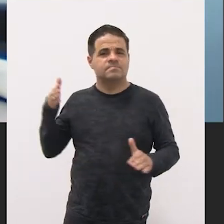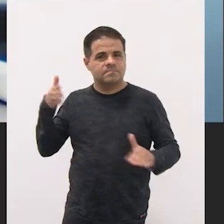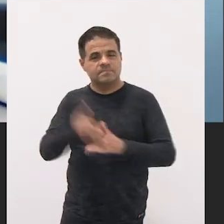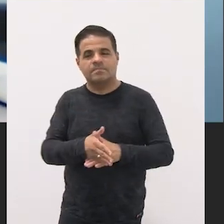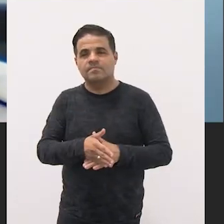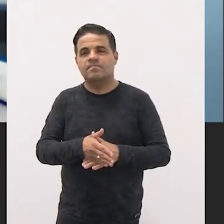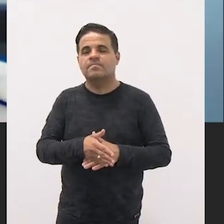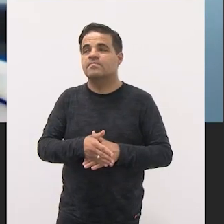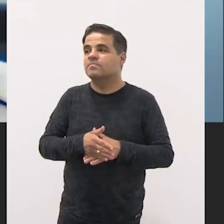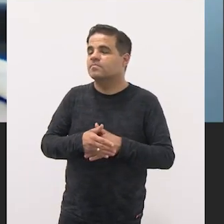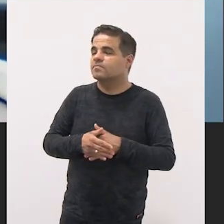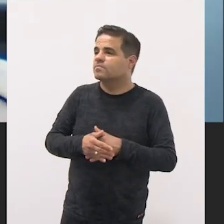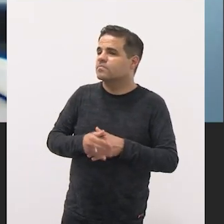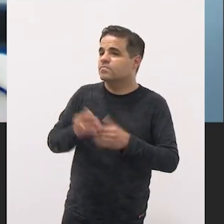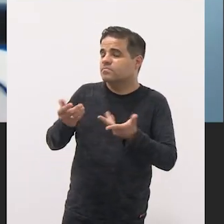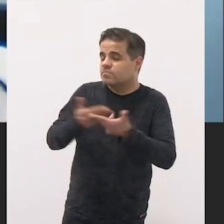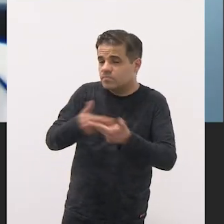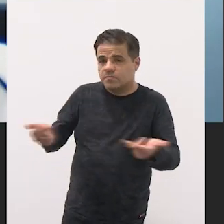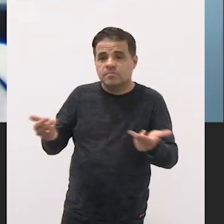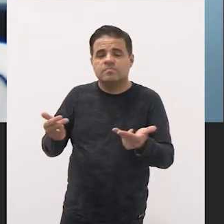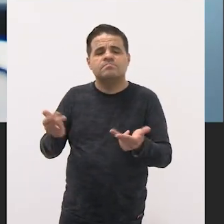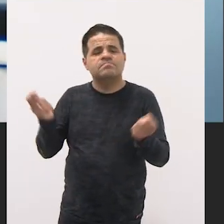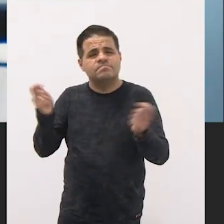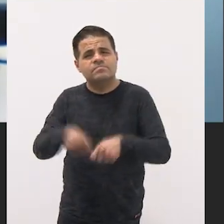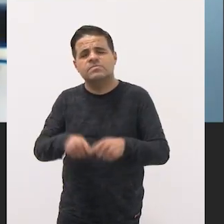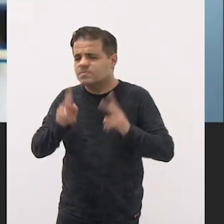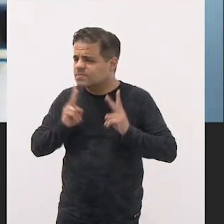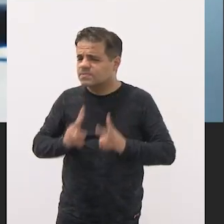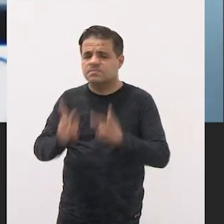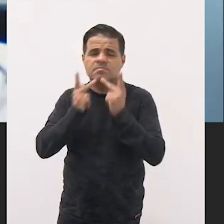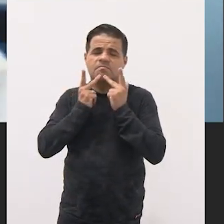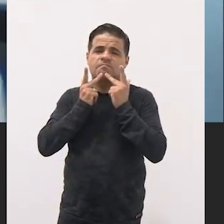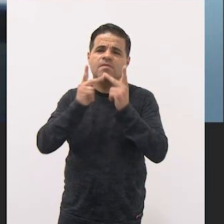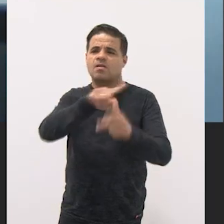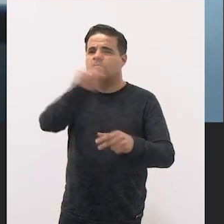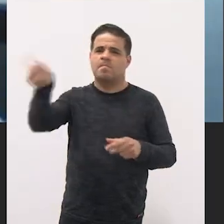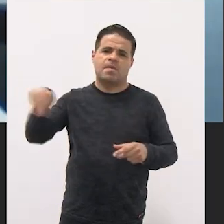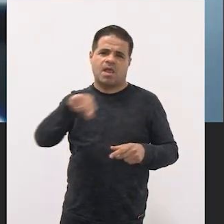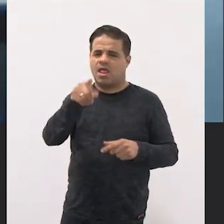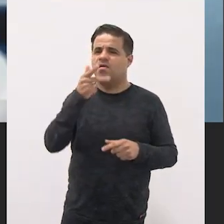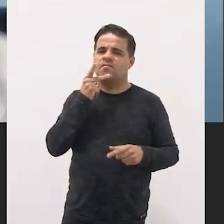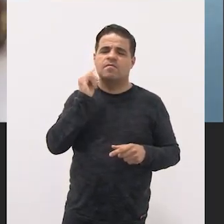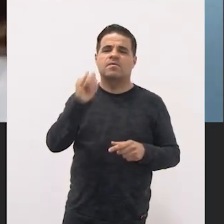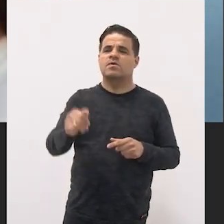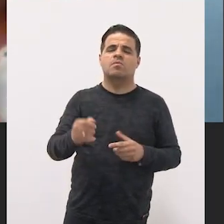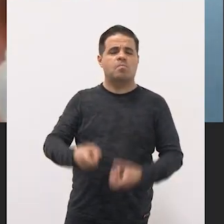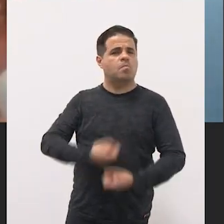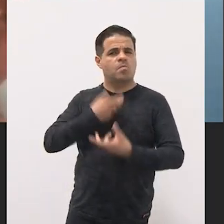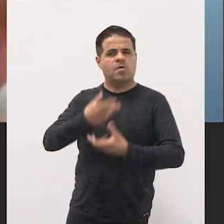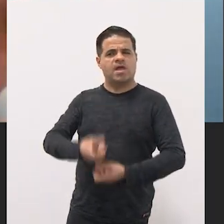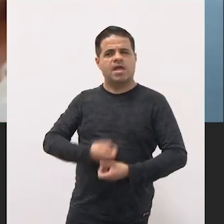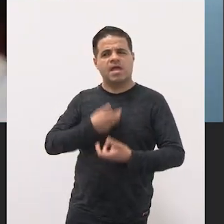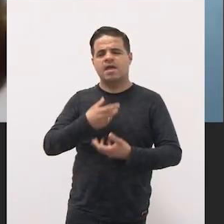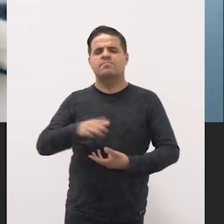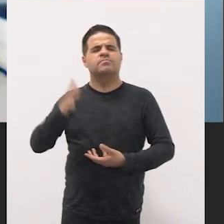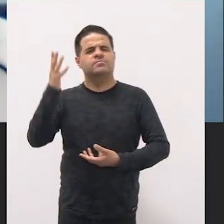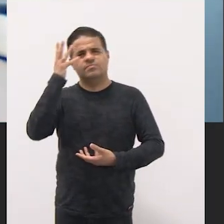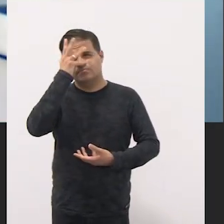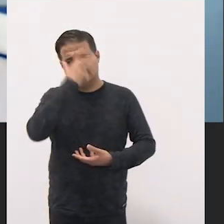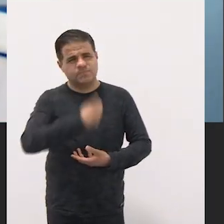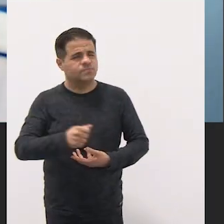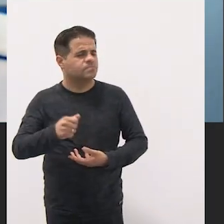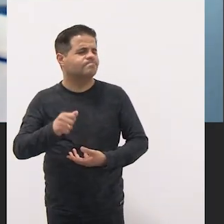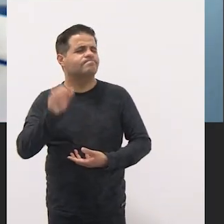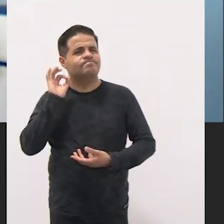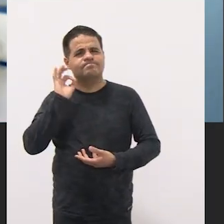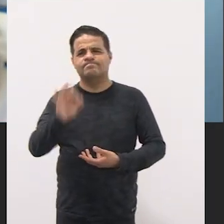que haja essa democratização. Eu sempre falo para elas um poema, que é um poema muito lindo, que